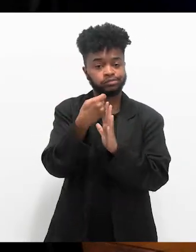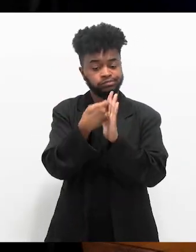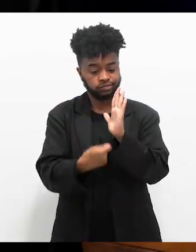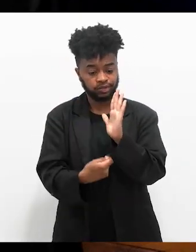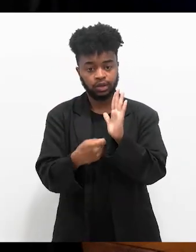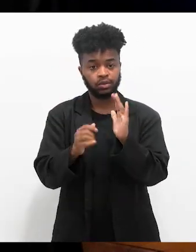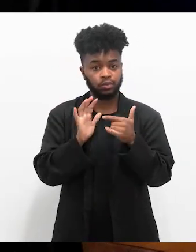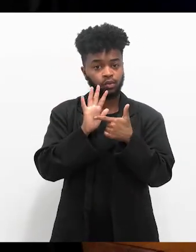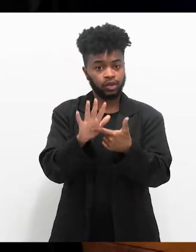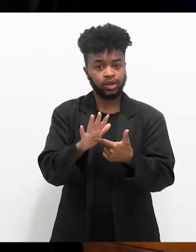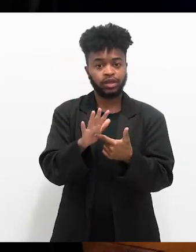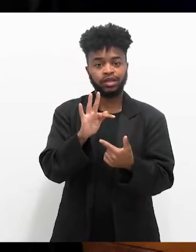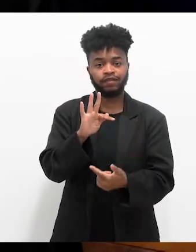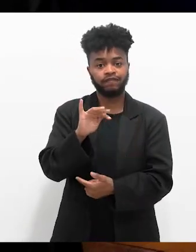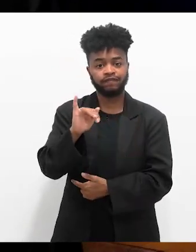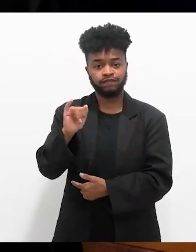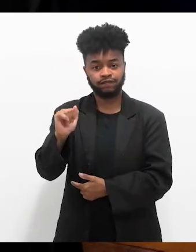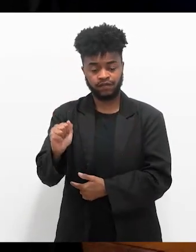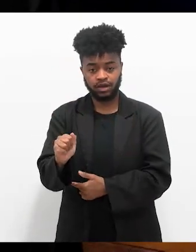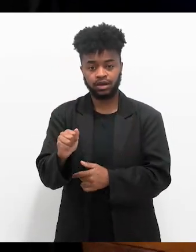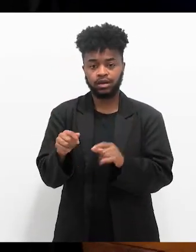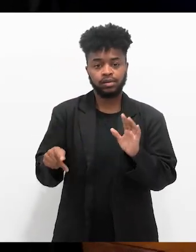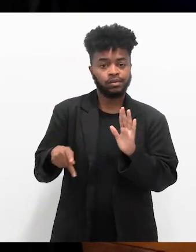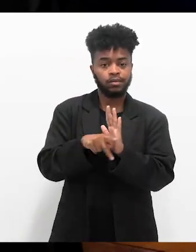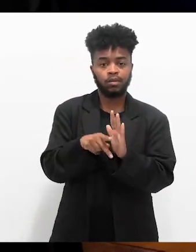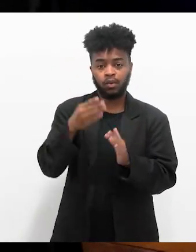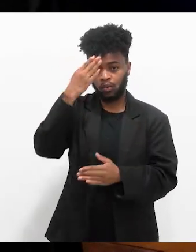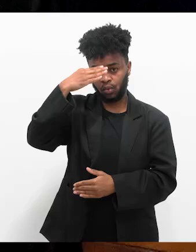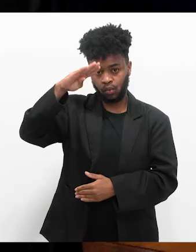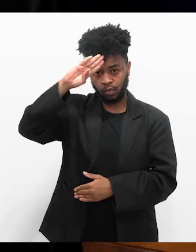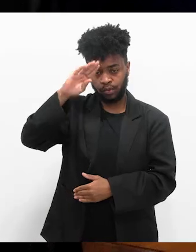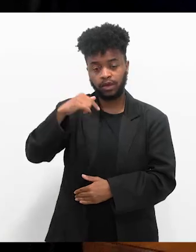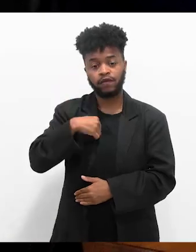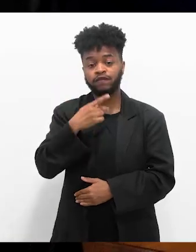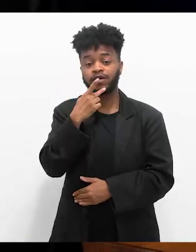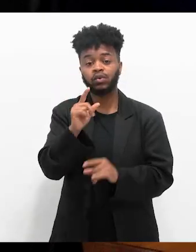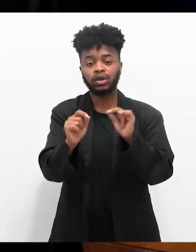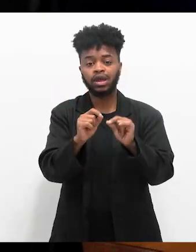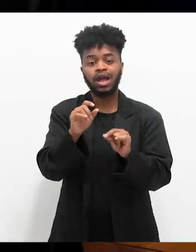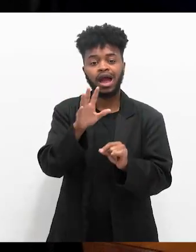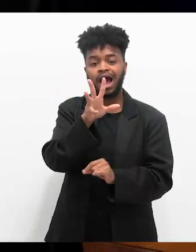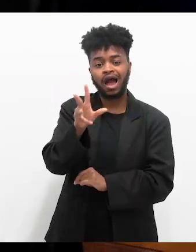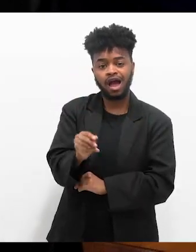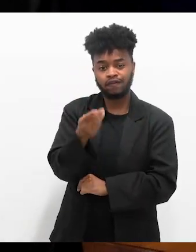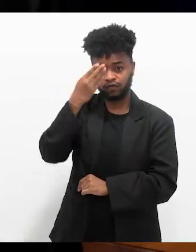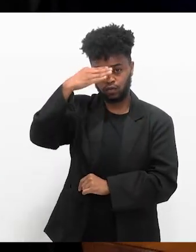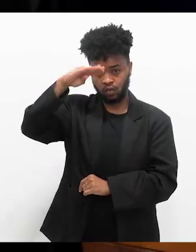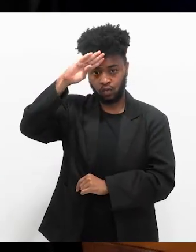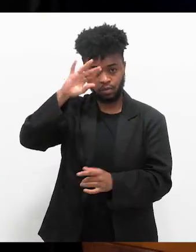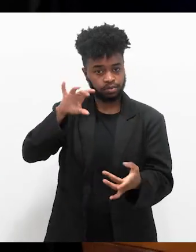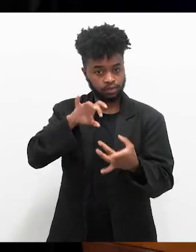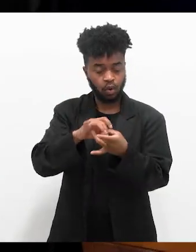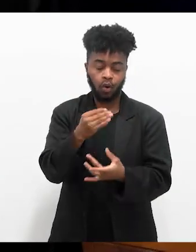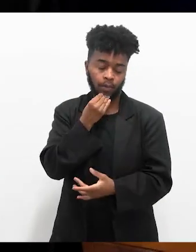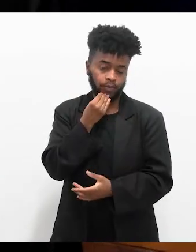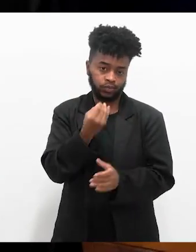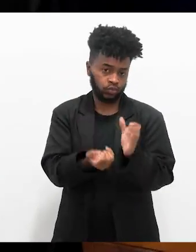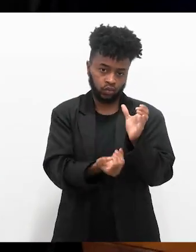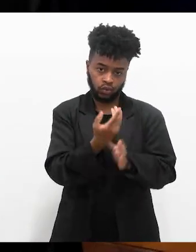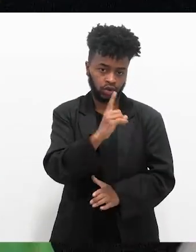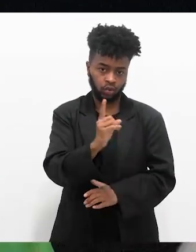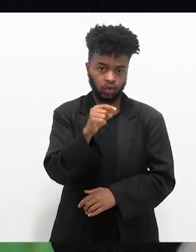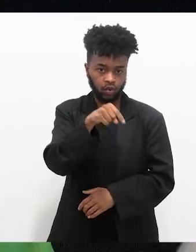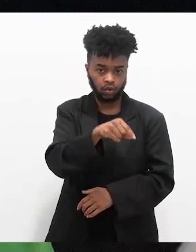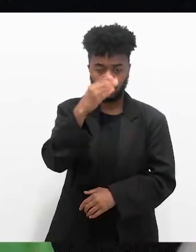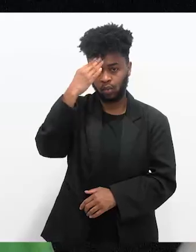escritura, que é o Ifá cubano. Eu vou falar bem especificamente do Ifá afro-cubano, né? Uhum. Que, claro, não nasceu em Cuba, a gente tem que